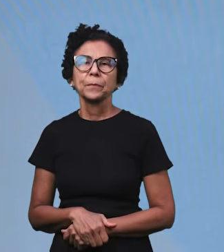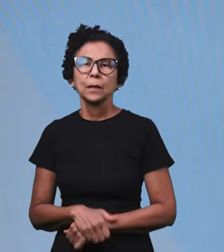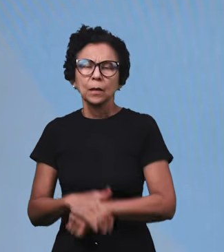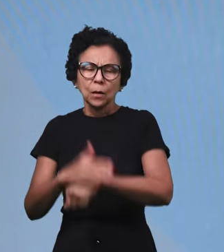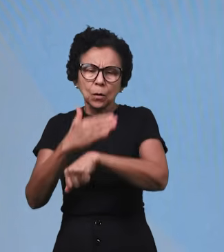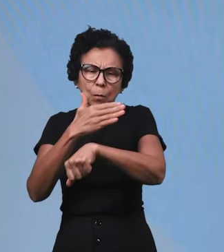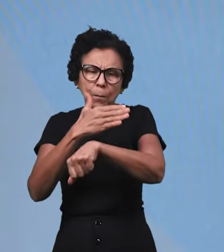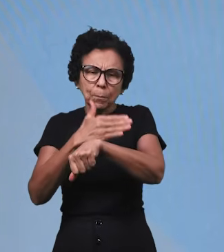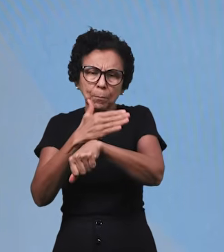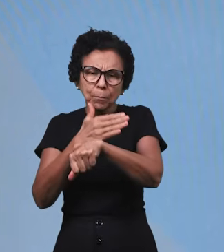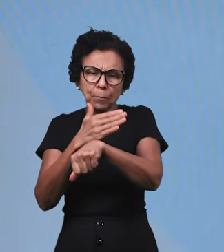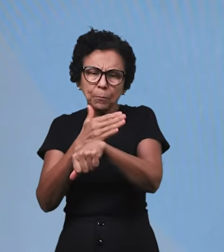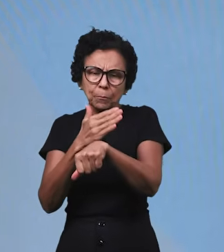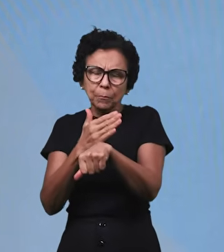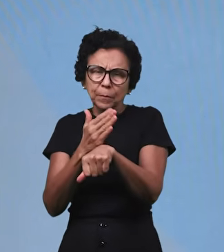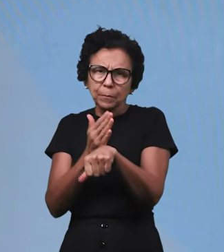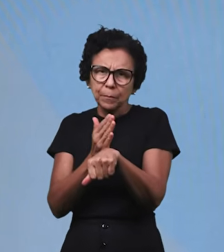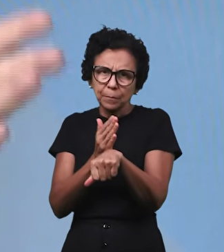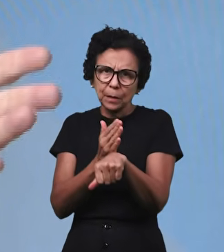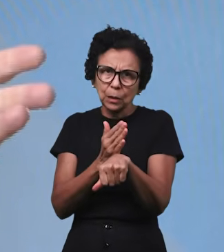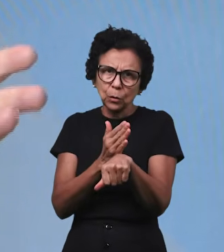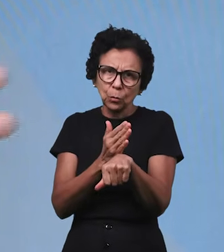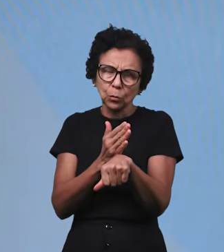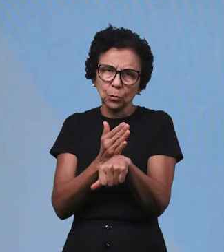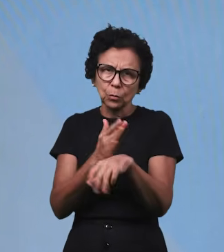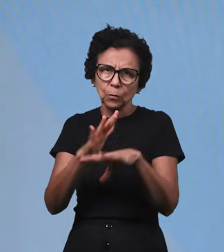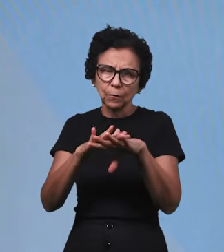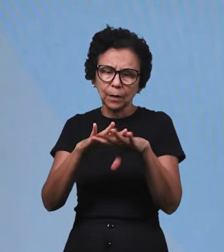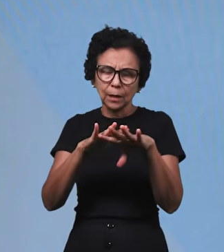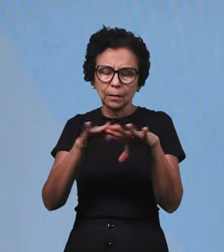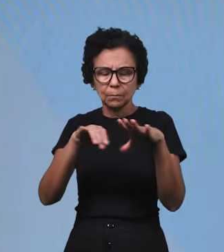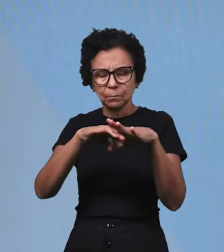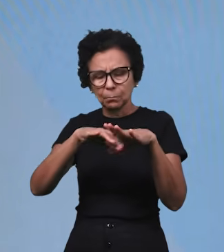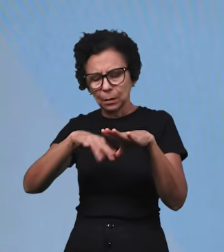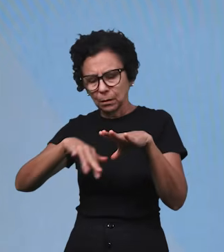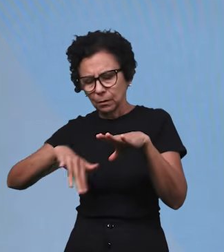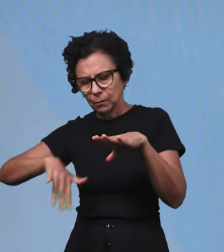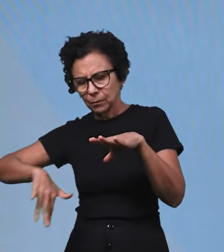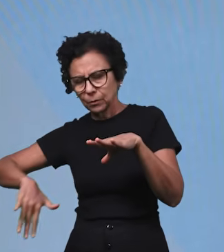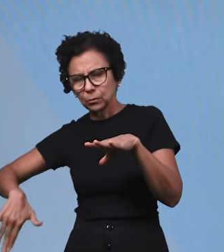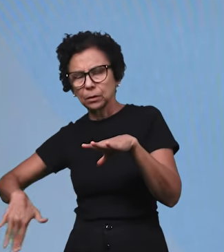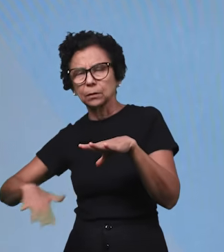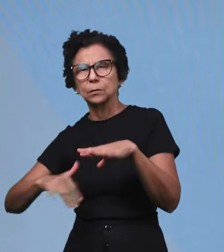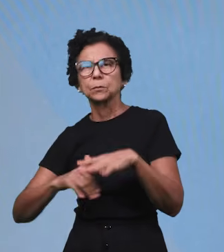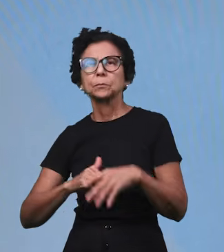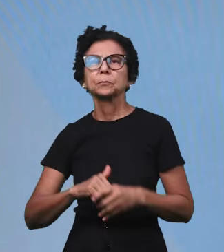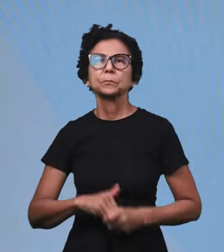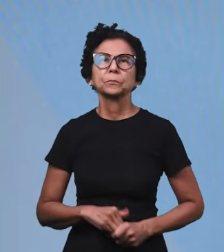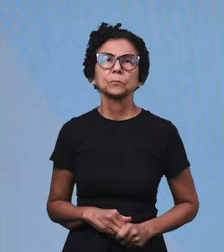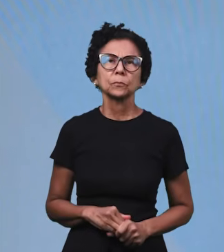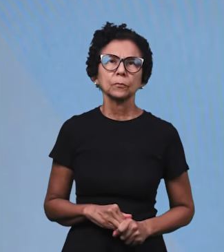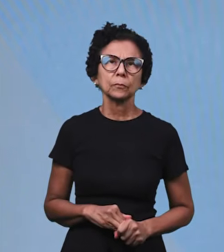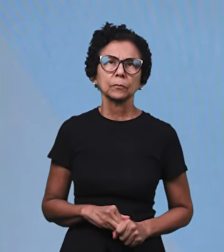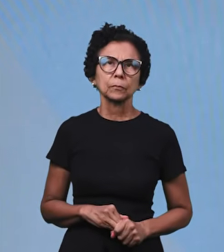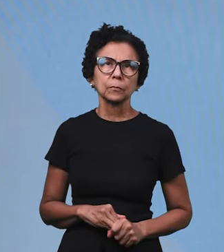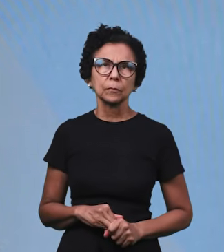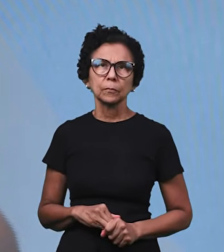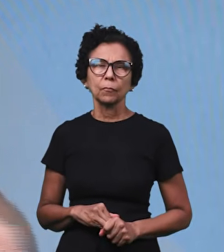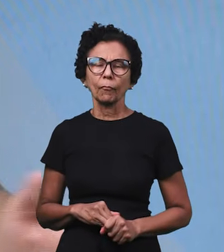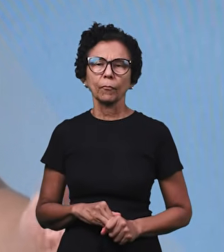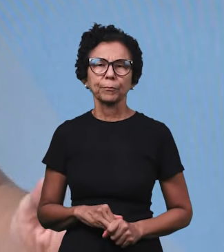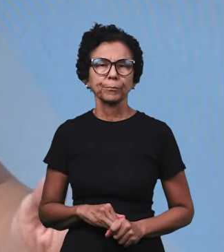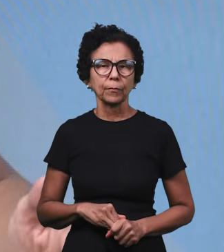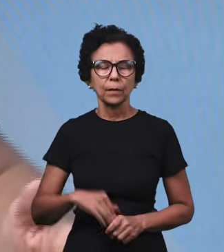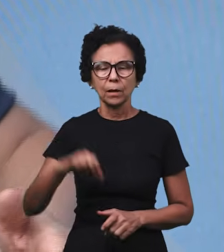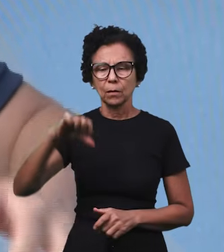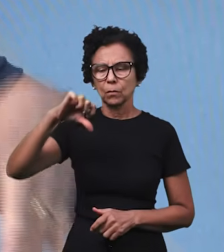por minuto, né? A gente não fala em percentual, que nem você disse, fala em filtração, para vocês poderem entender melhor. Então, todo mundo tem mais